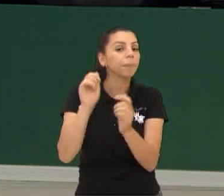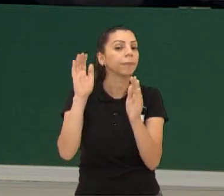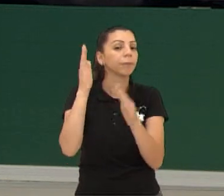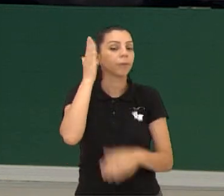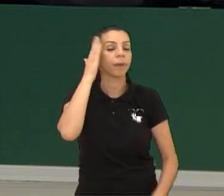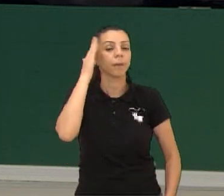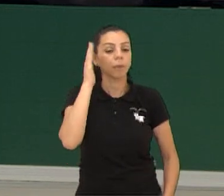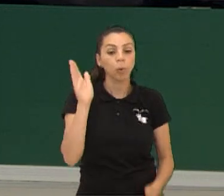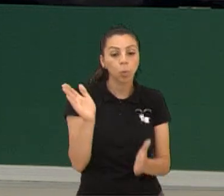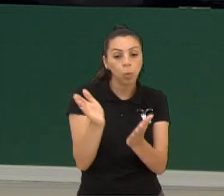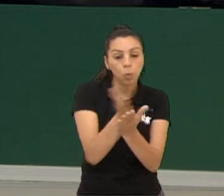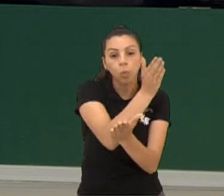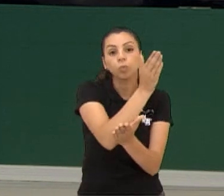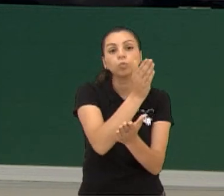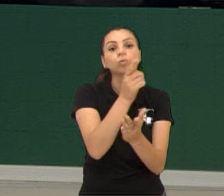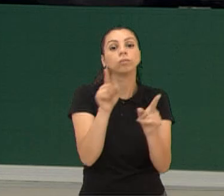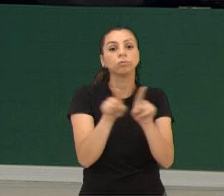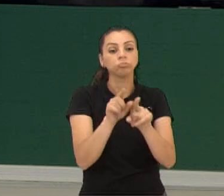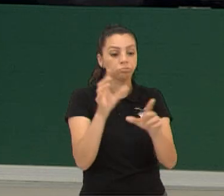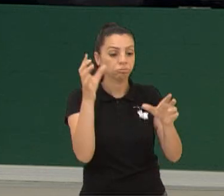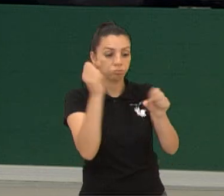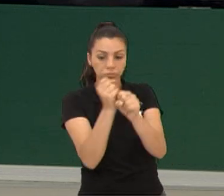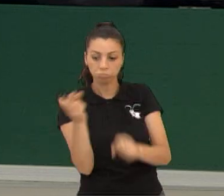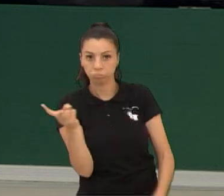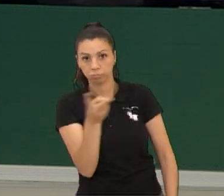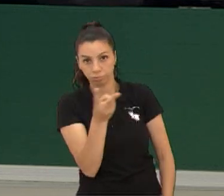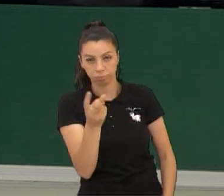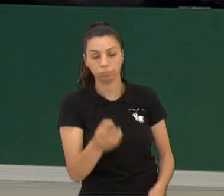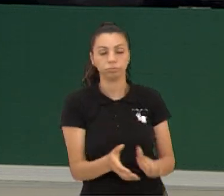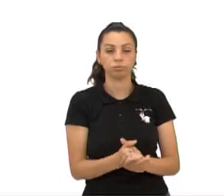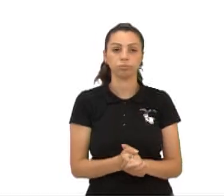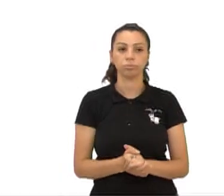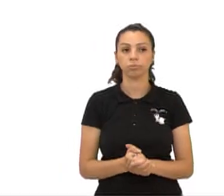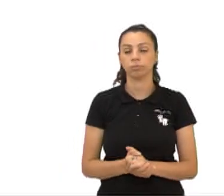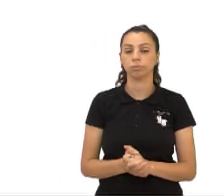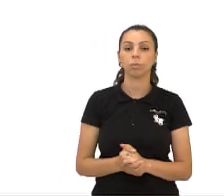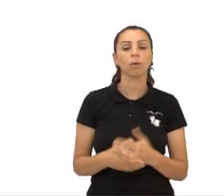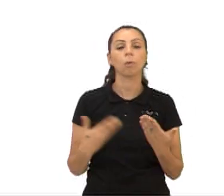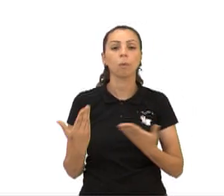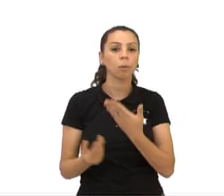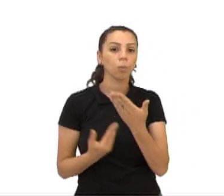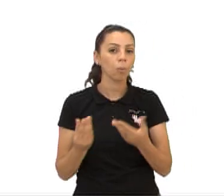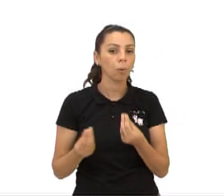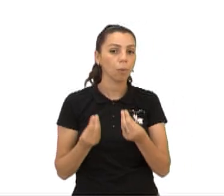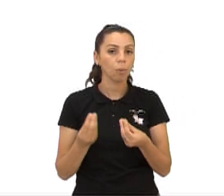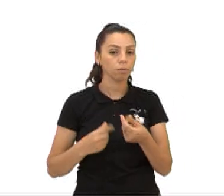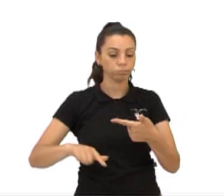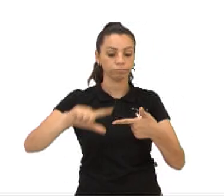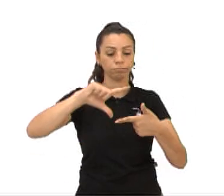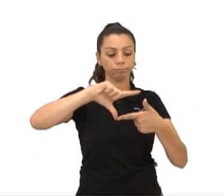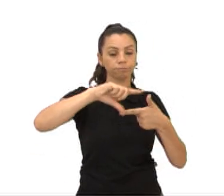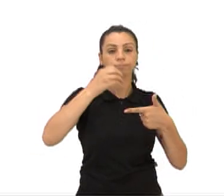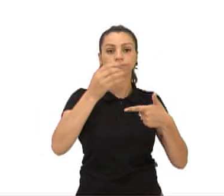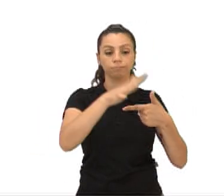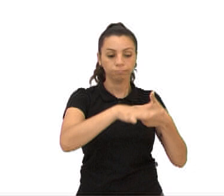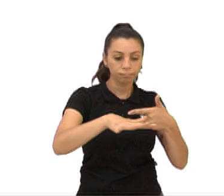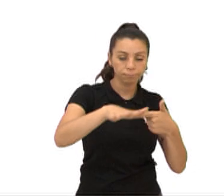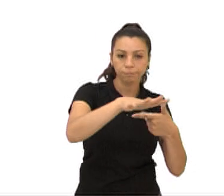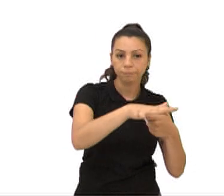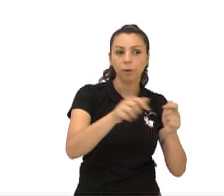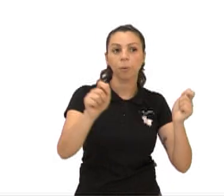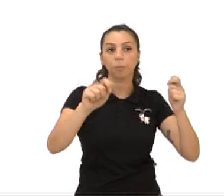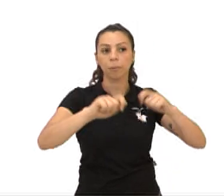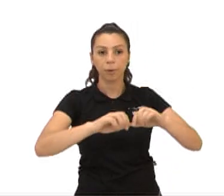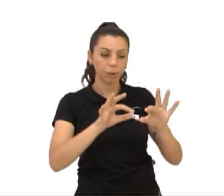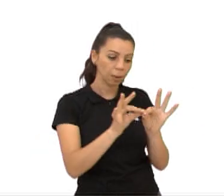pedaço e depois juntar todo mundo. Então, vamos lá. Esse retângulo, como é que eu vou calcular a área dele? Comprimento, porque é o